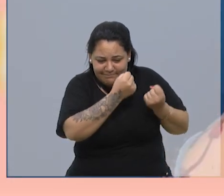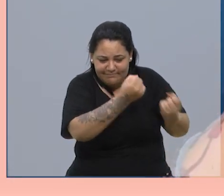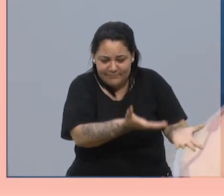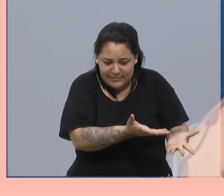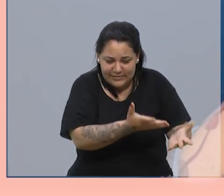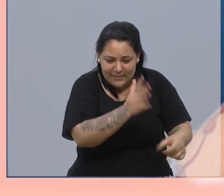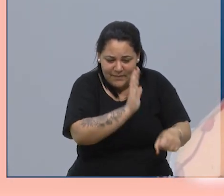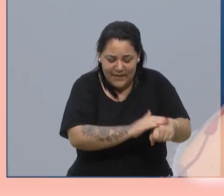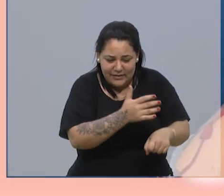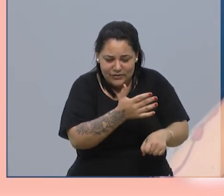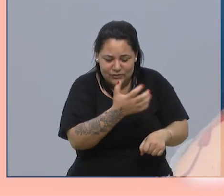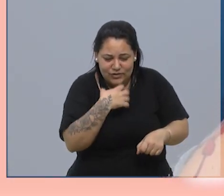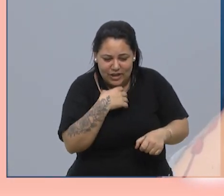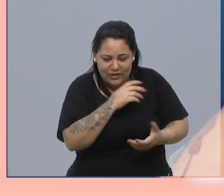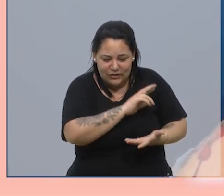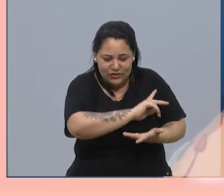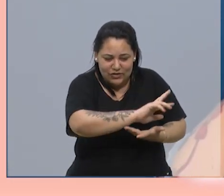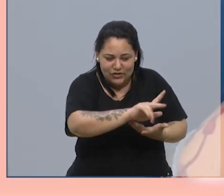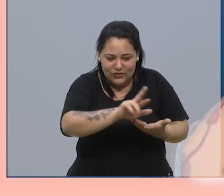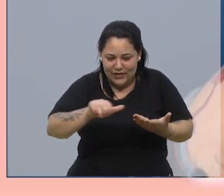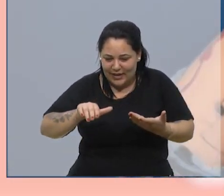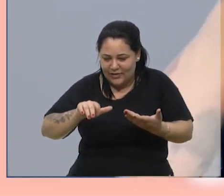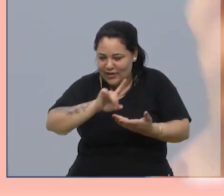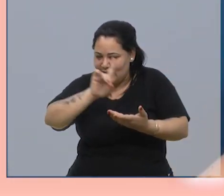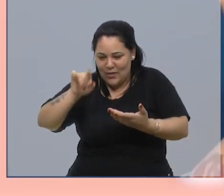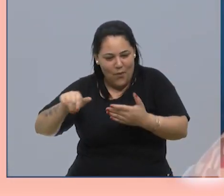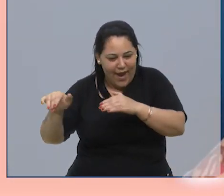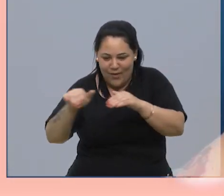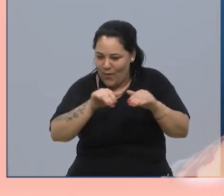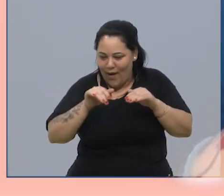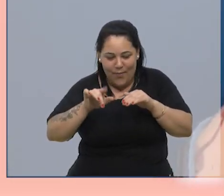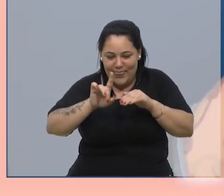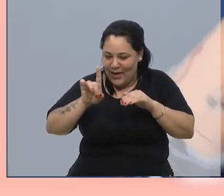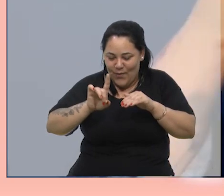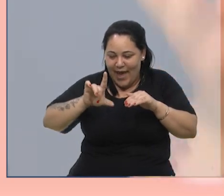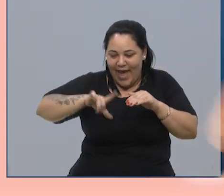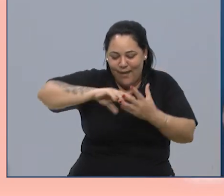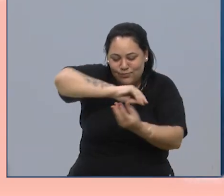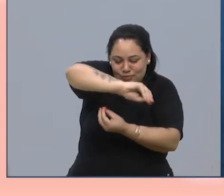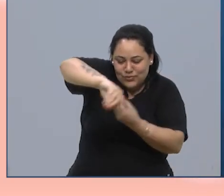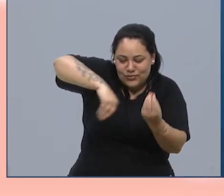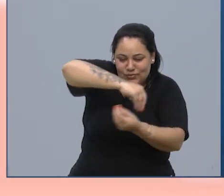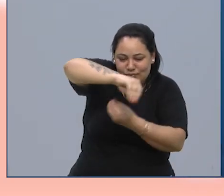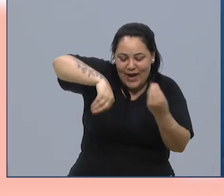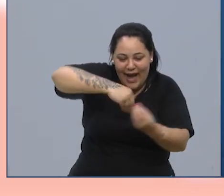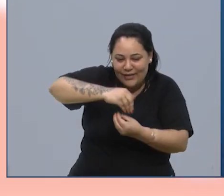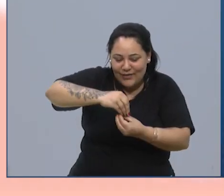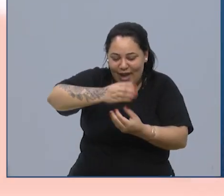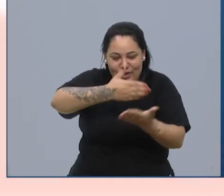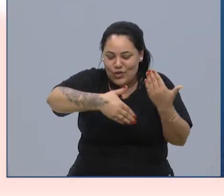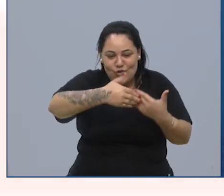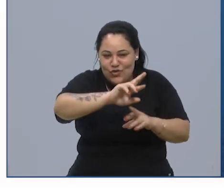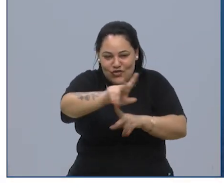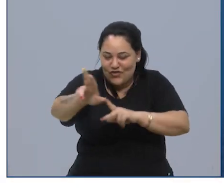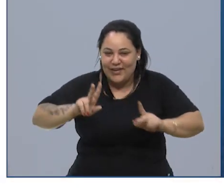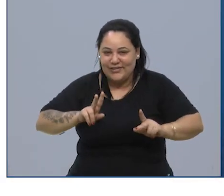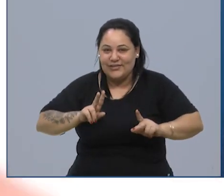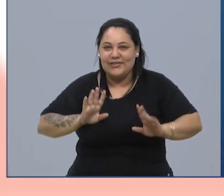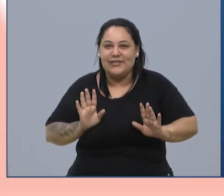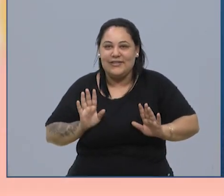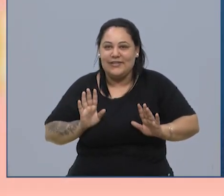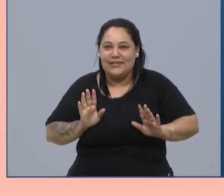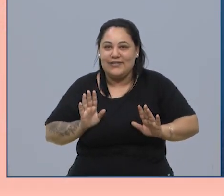aí foi uma fábrica de calçados, foi a primeira fábrica de calçados de Farroupilha, aliás, a primeira indústria